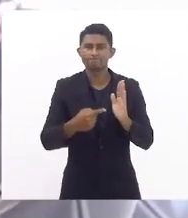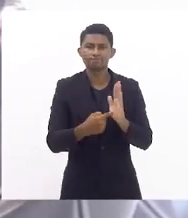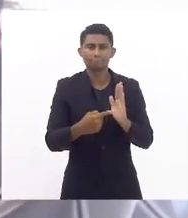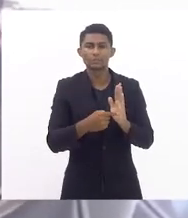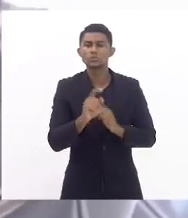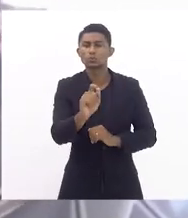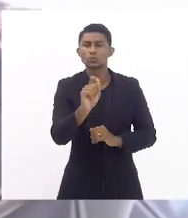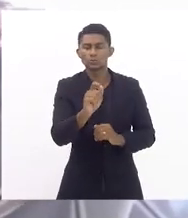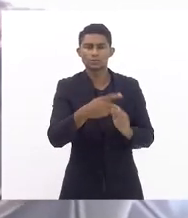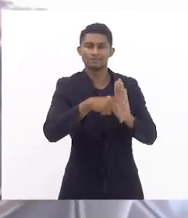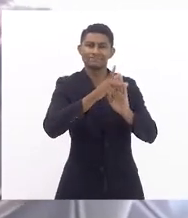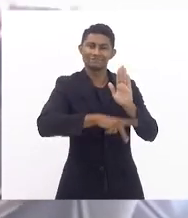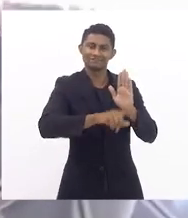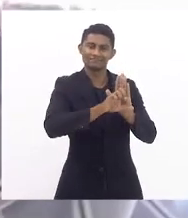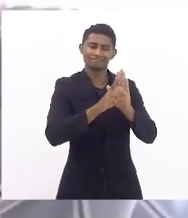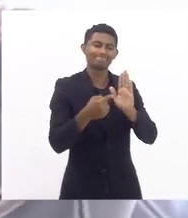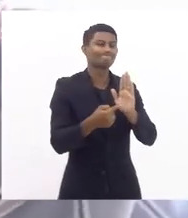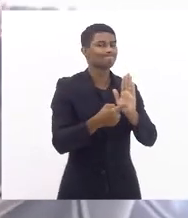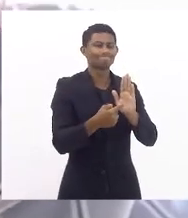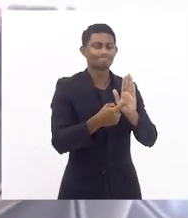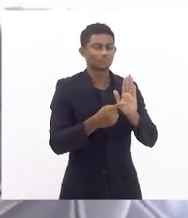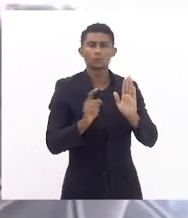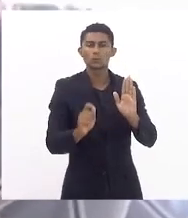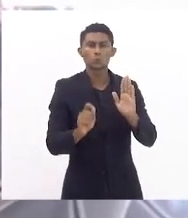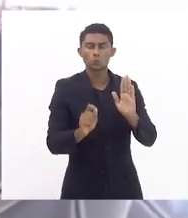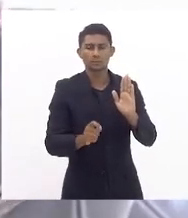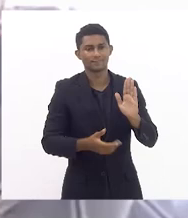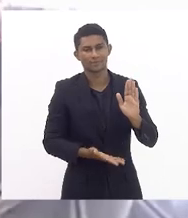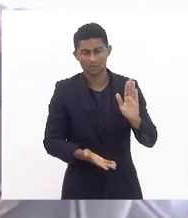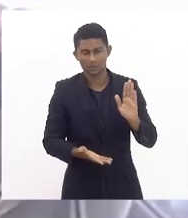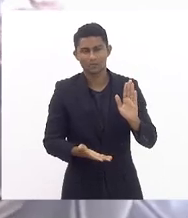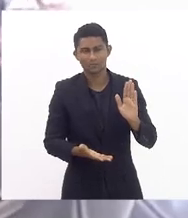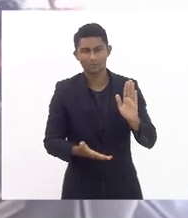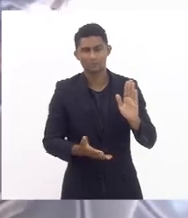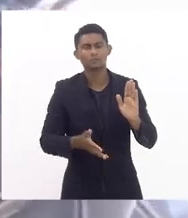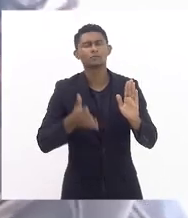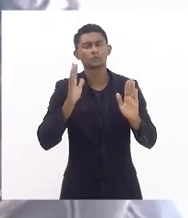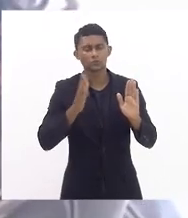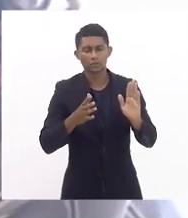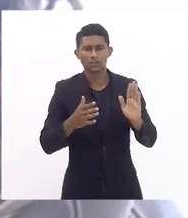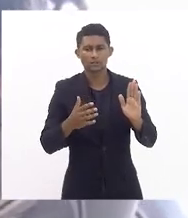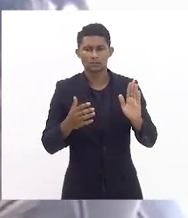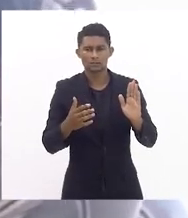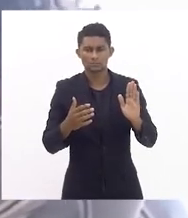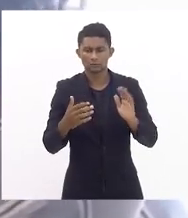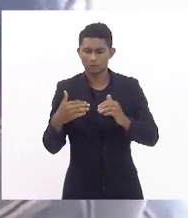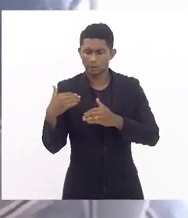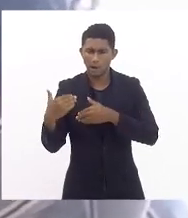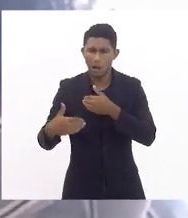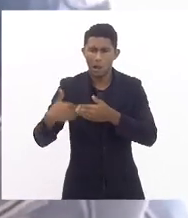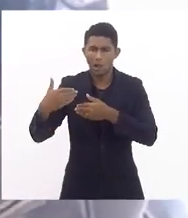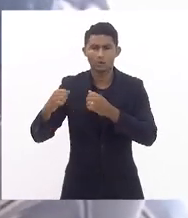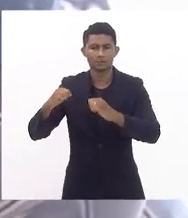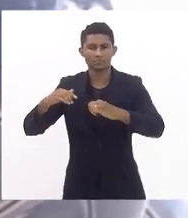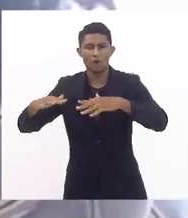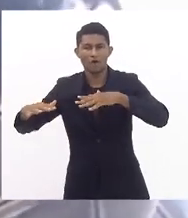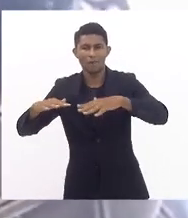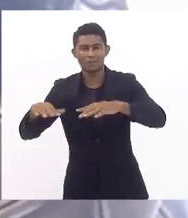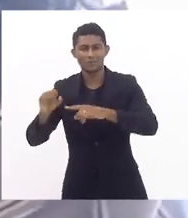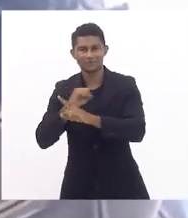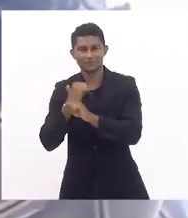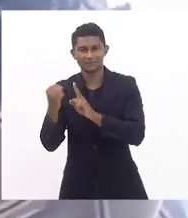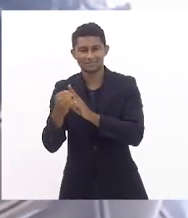um projeto que, novamente, né, foi construído em parceria com os movimentos sociais, com